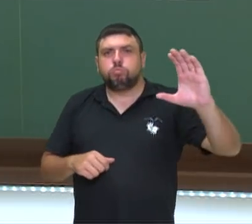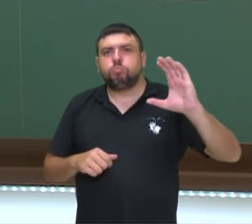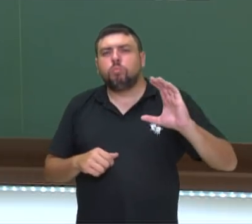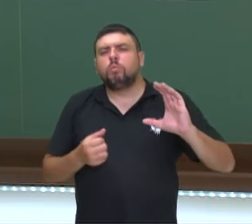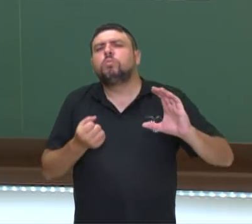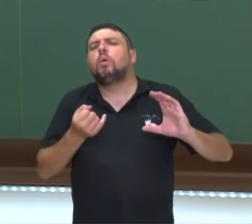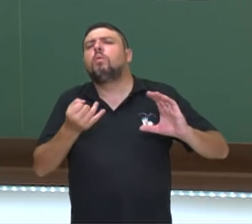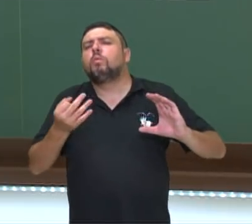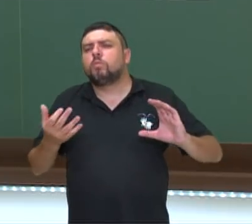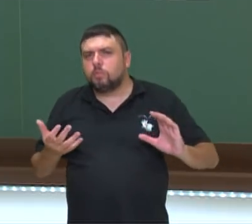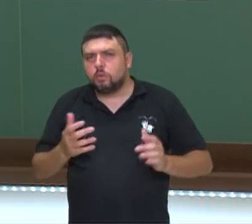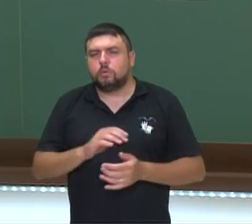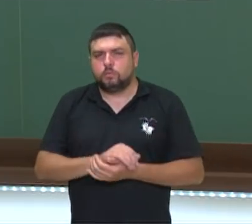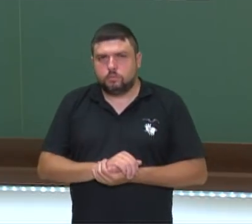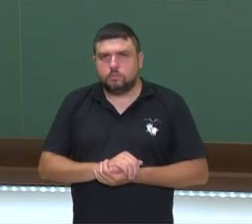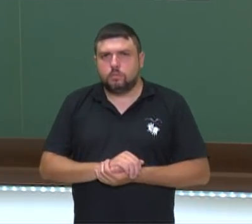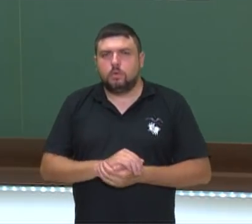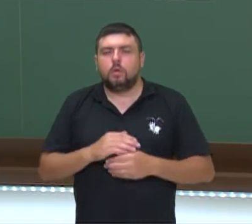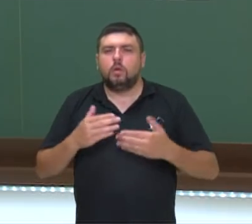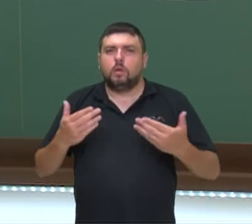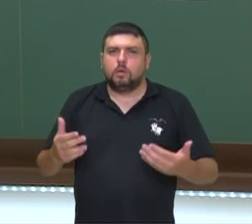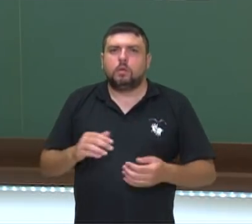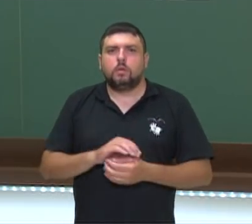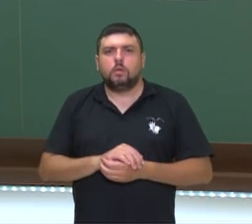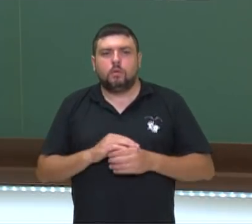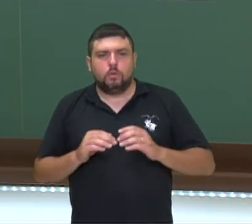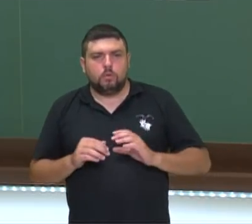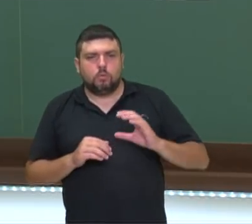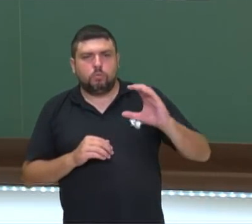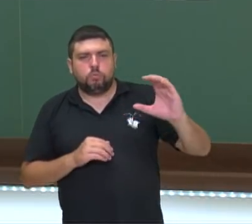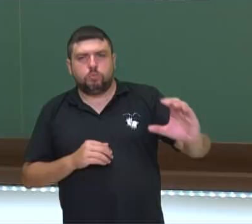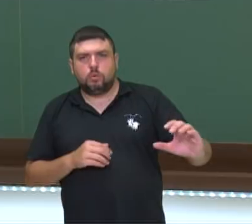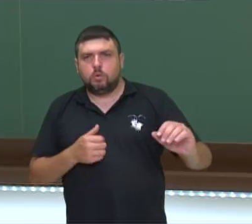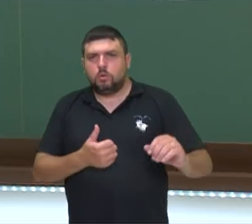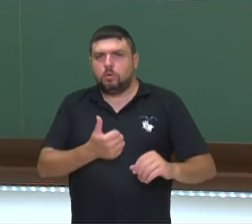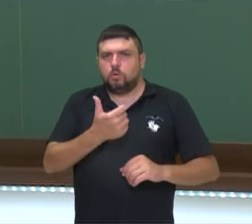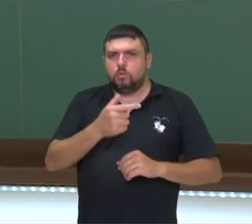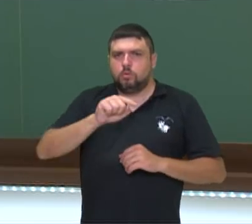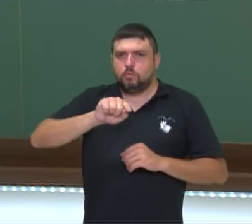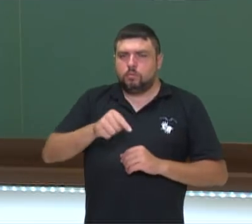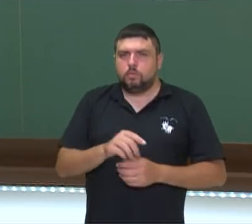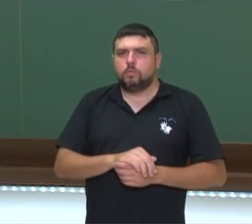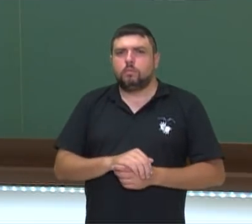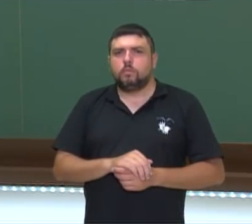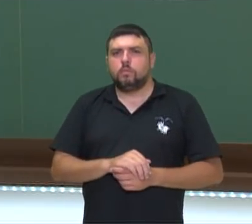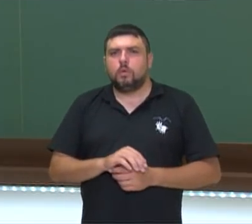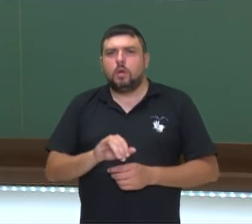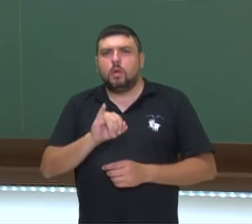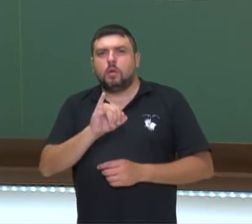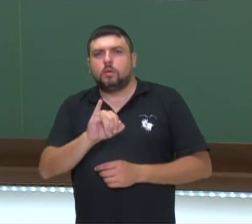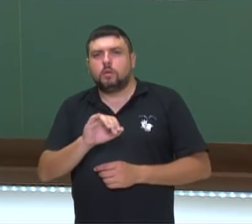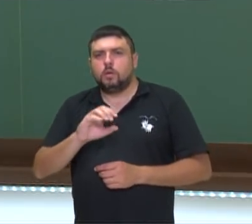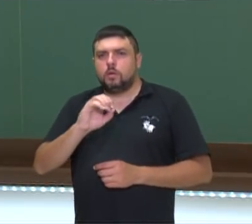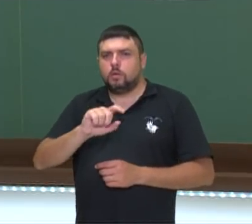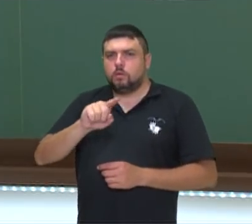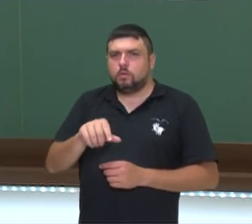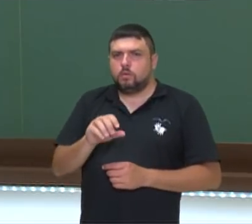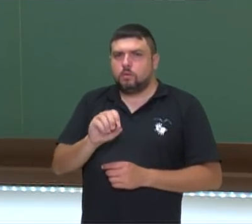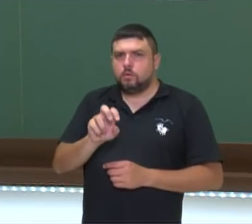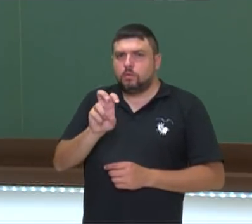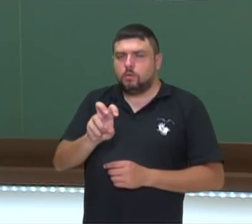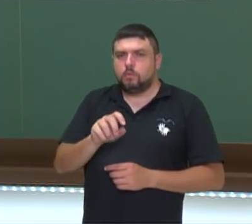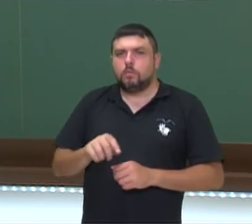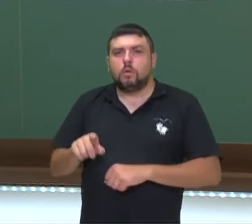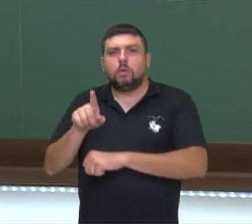incógnita. O montante nós temos que é 12.000, a taxa nós temos que é 0,05 e temos o